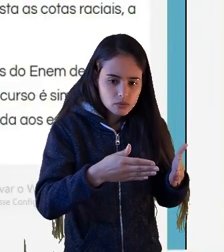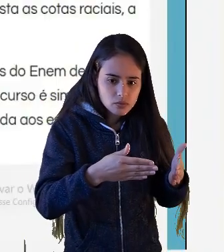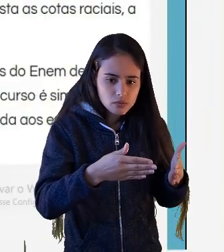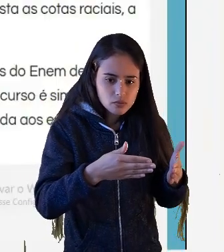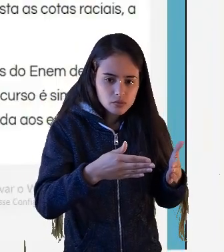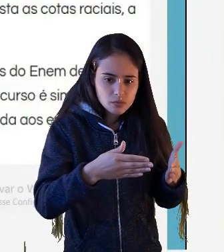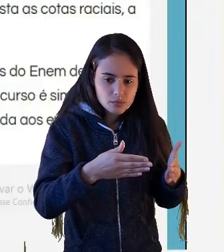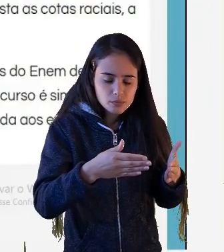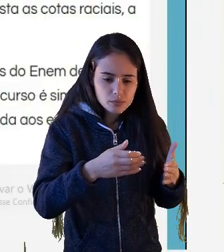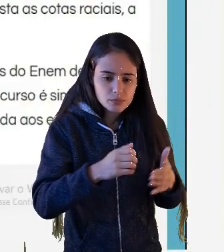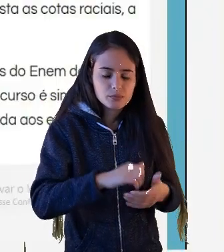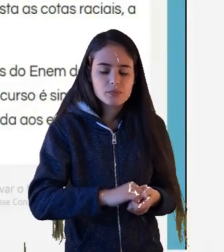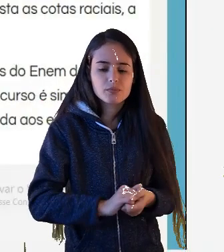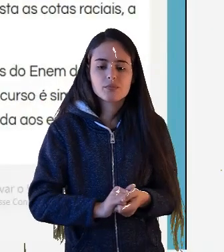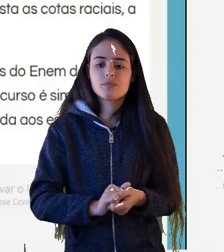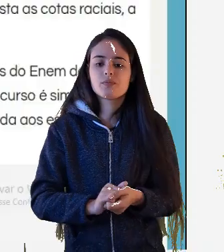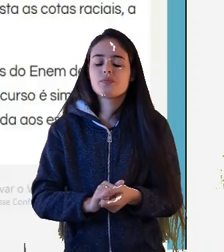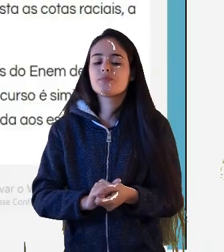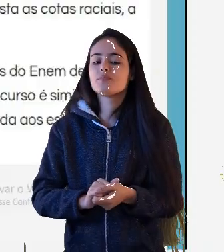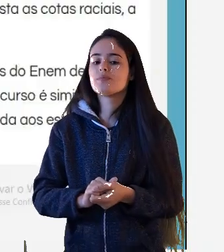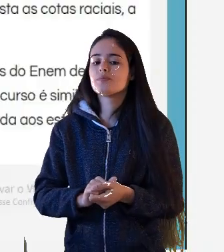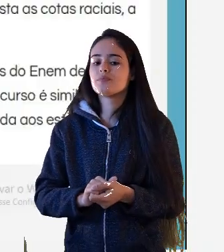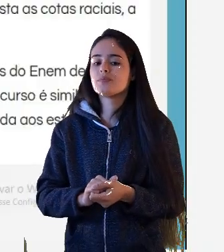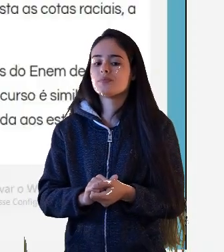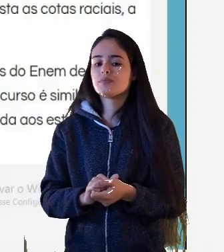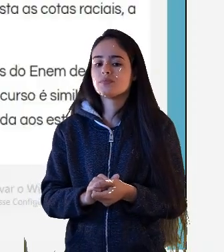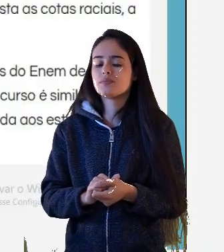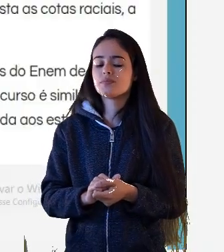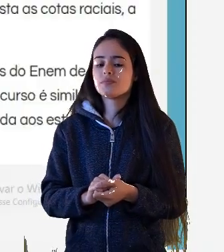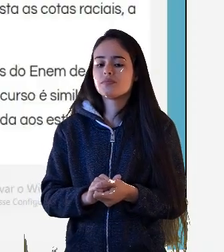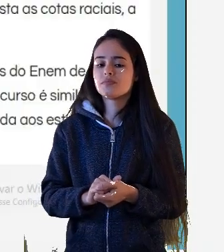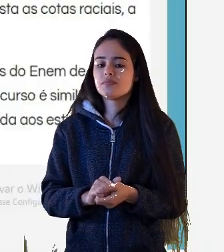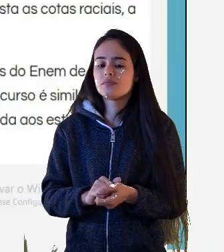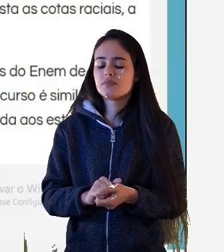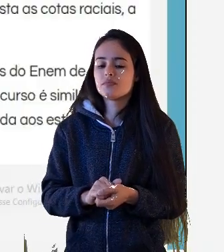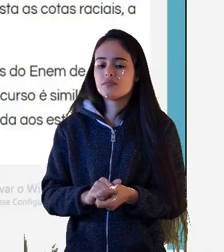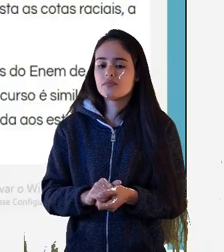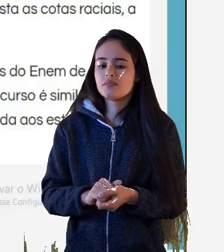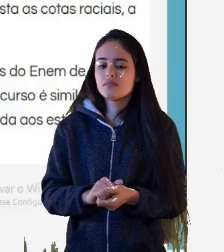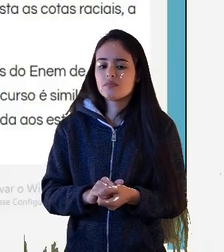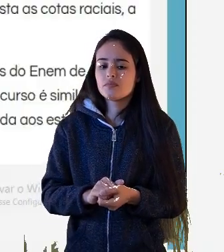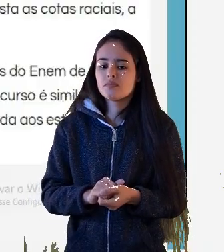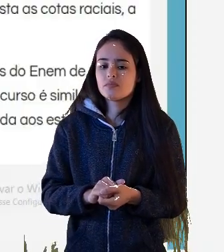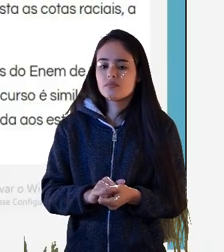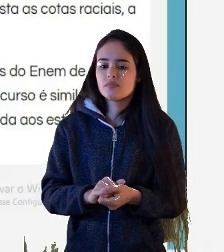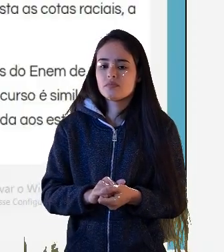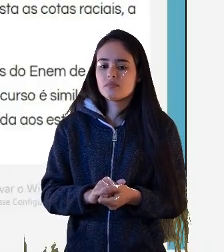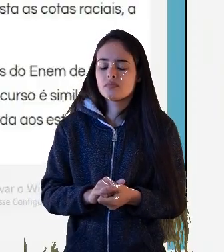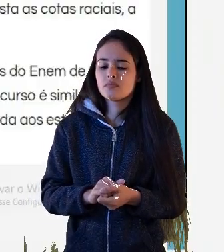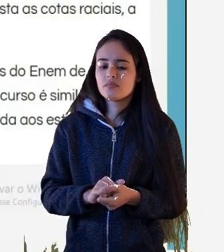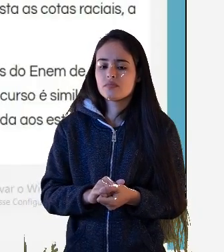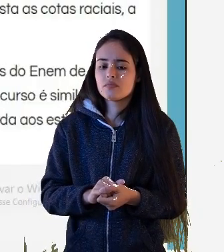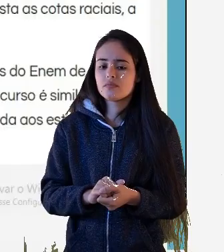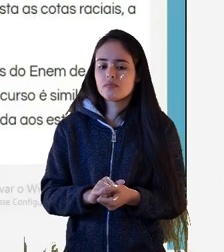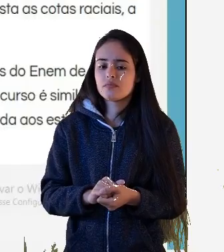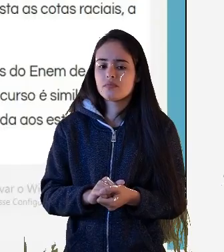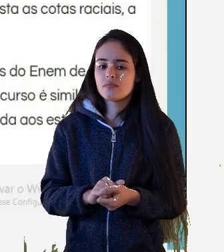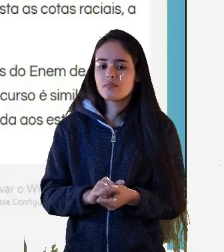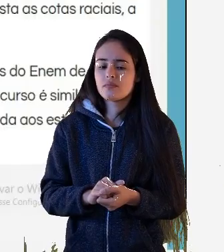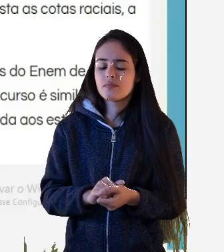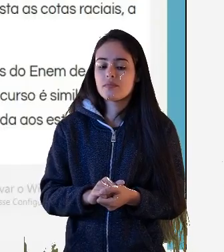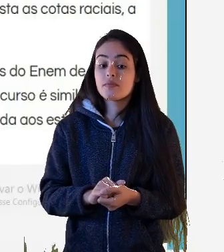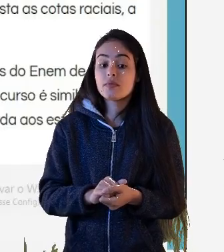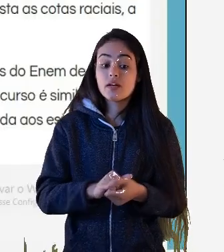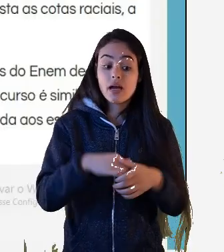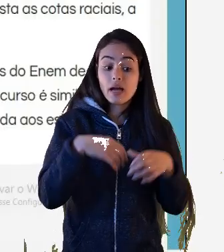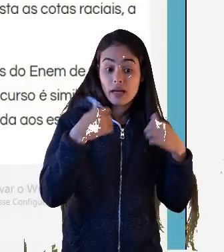variedade ali, tem que ter essa preocupação, né? E aí a gente recebe, né, os alunos, no caso do ensino integrado nosso aqui, como